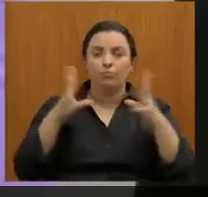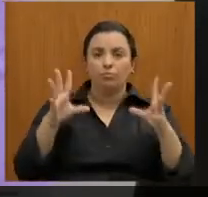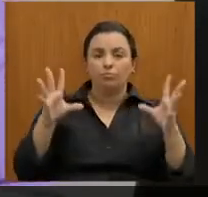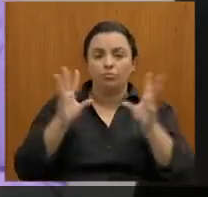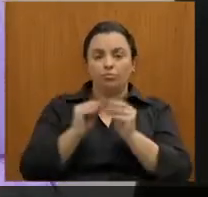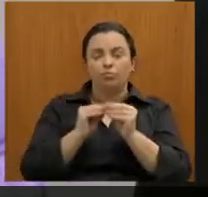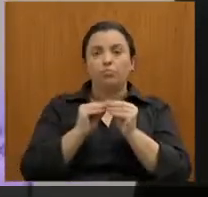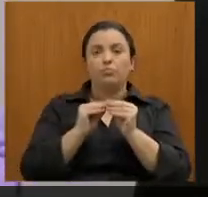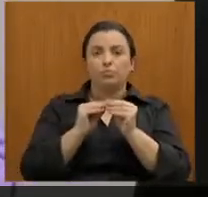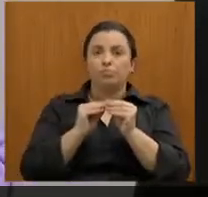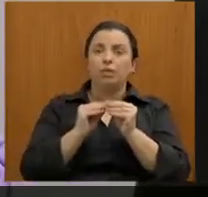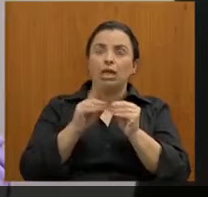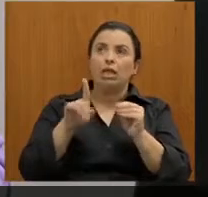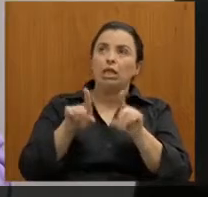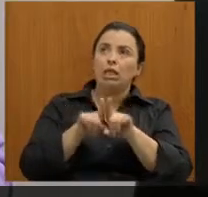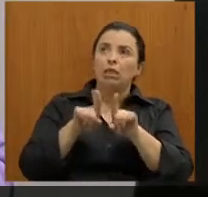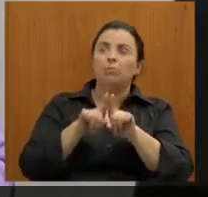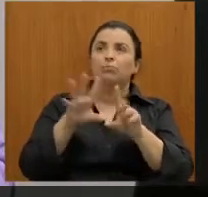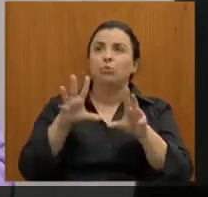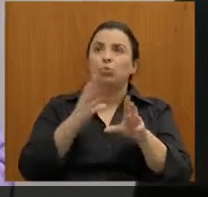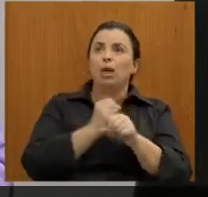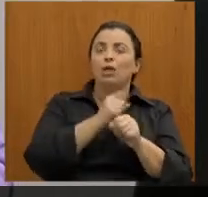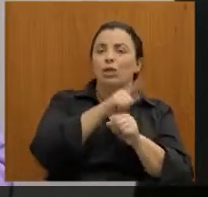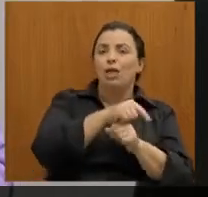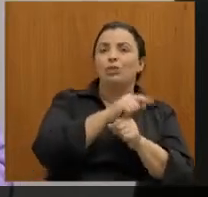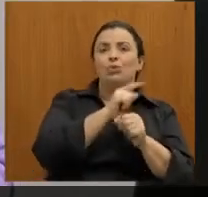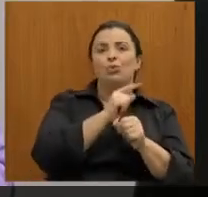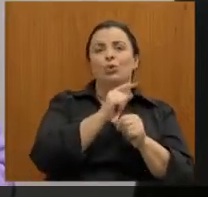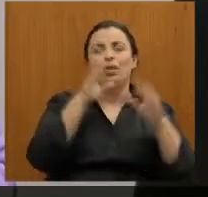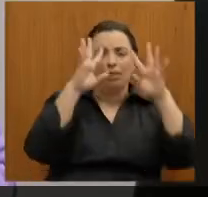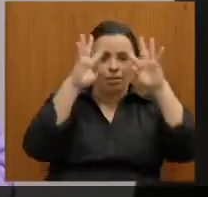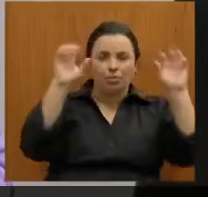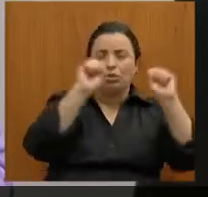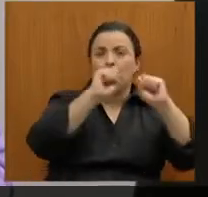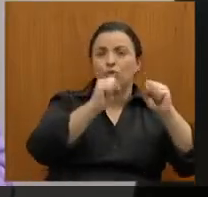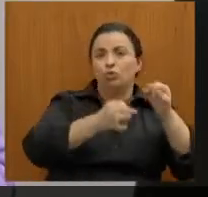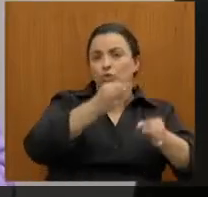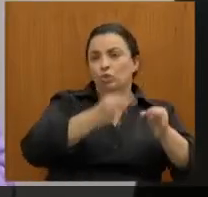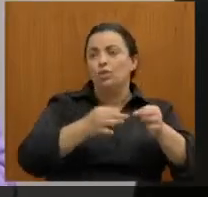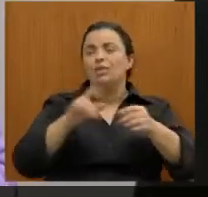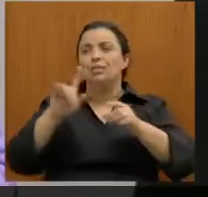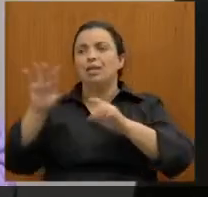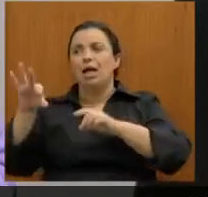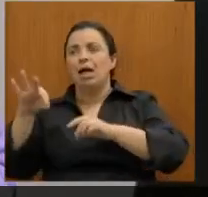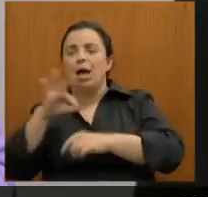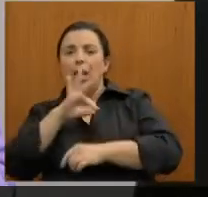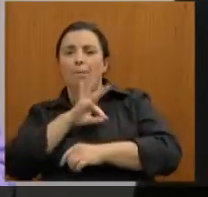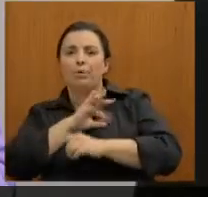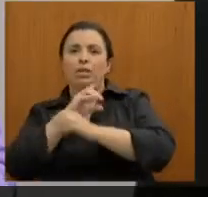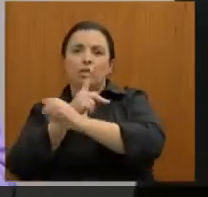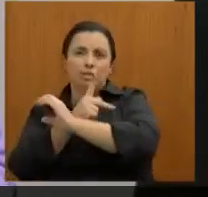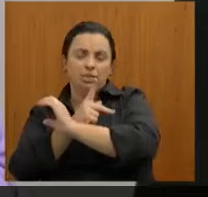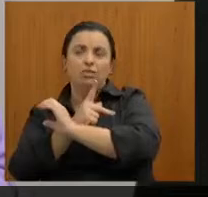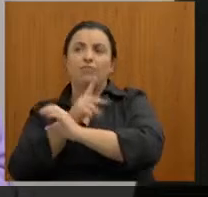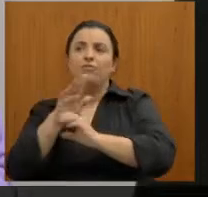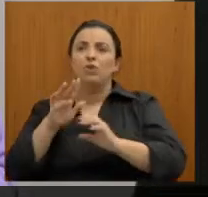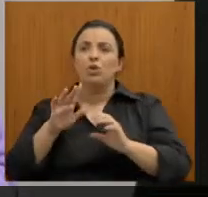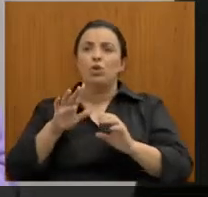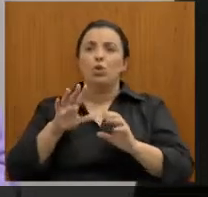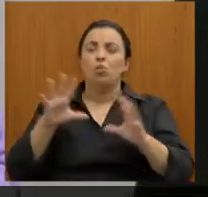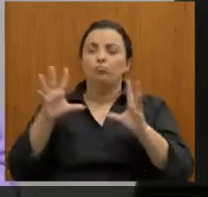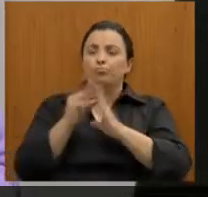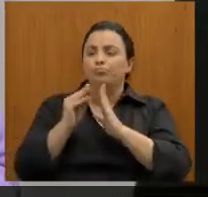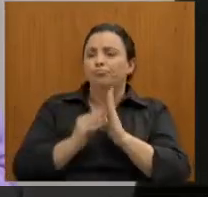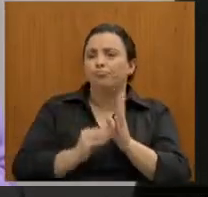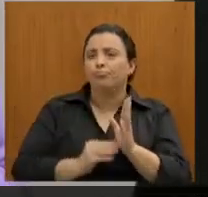de manhã pelo TJ e também pela Polícia Civil eu acho que a gente pode fazer o debate ficar ainda mais valoroso e eu insisto